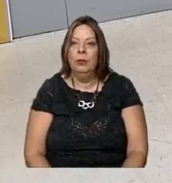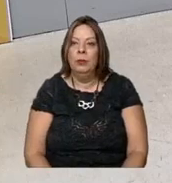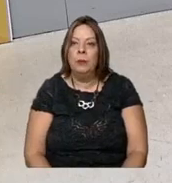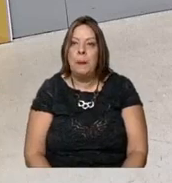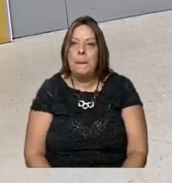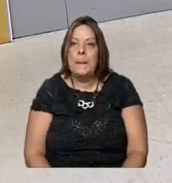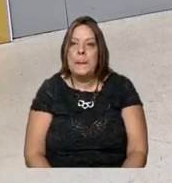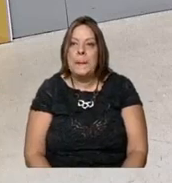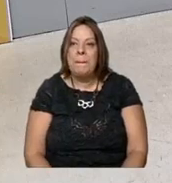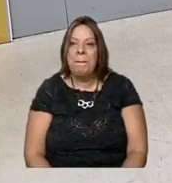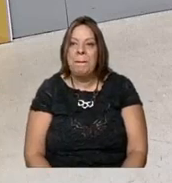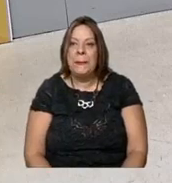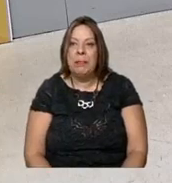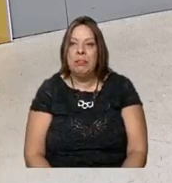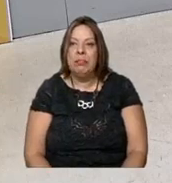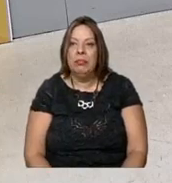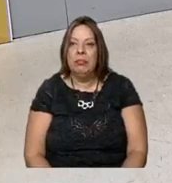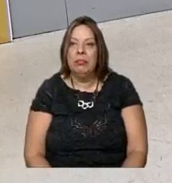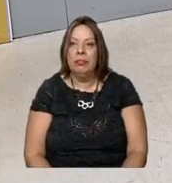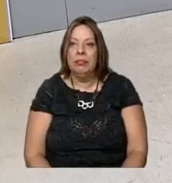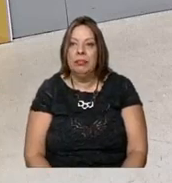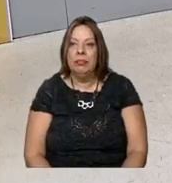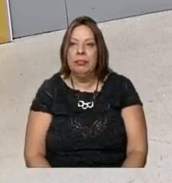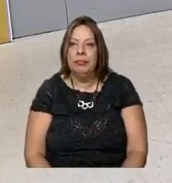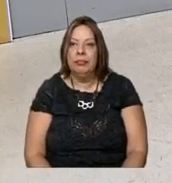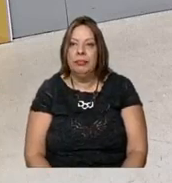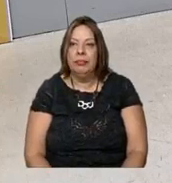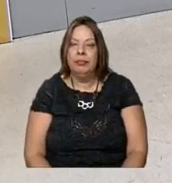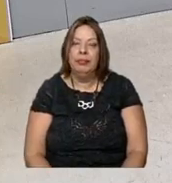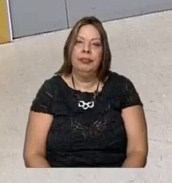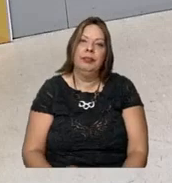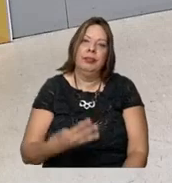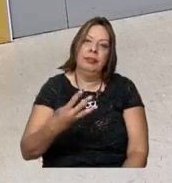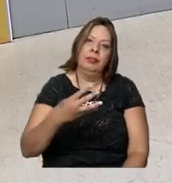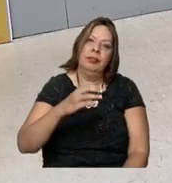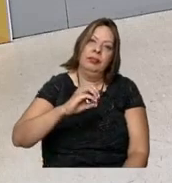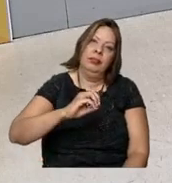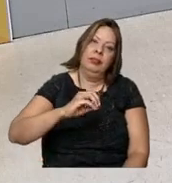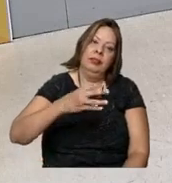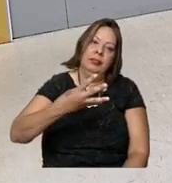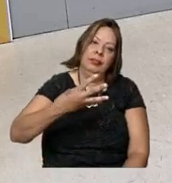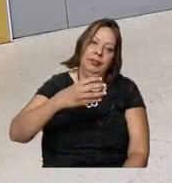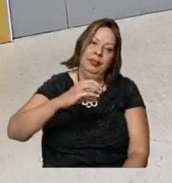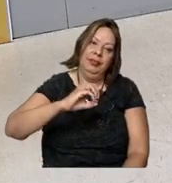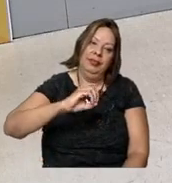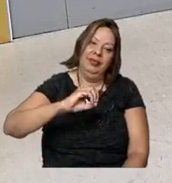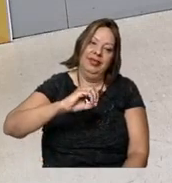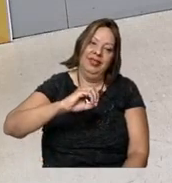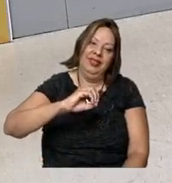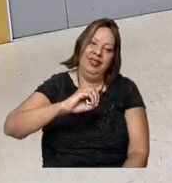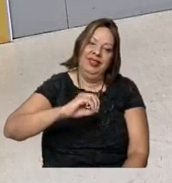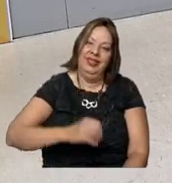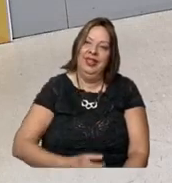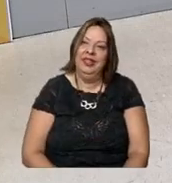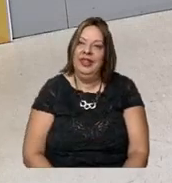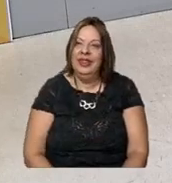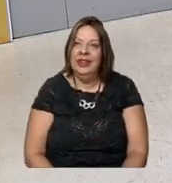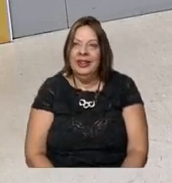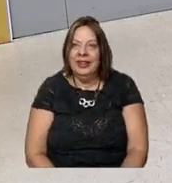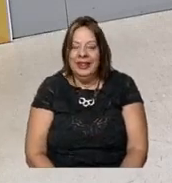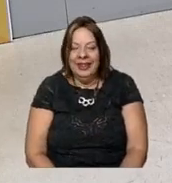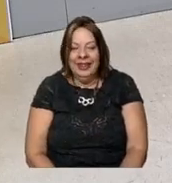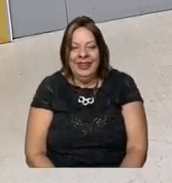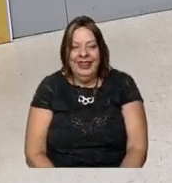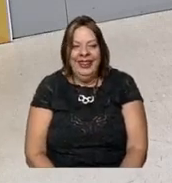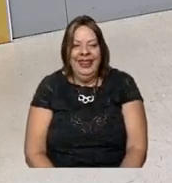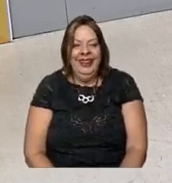é a bolinha da vez, 43 você marcou, agora tenta e marca 40, 40, 40, bolinha